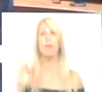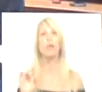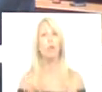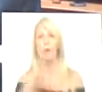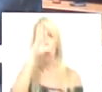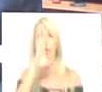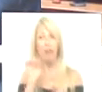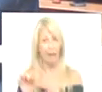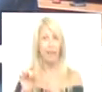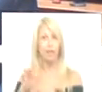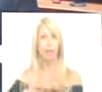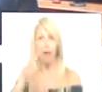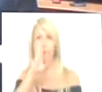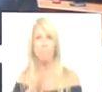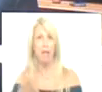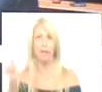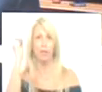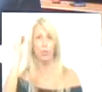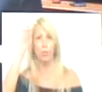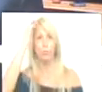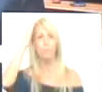este governo a fazê-lo.